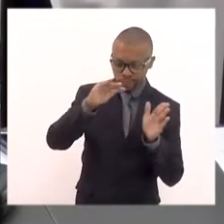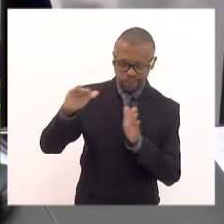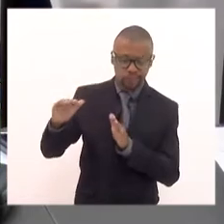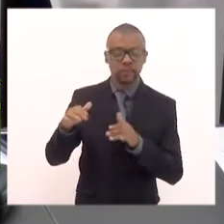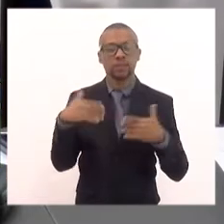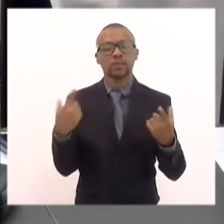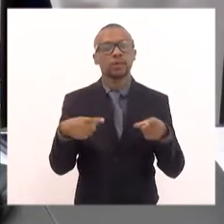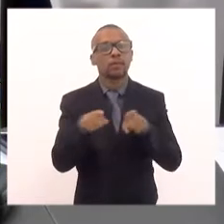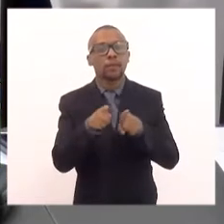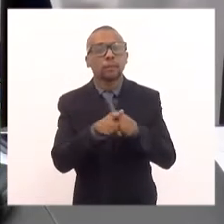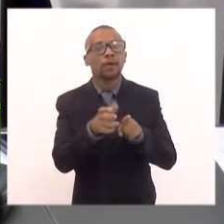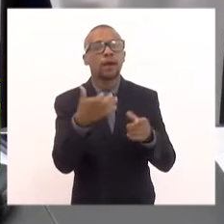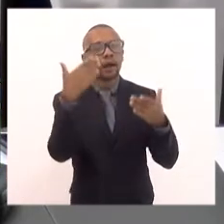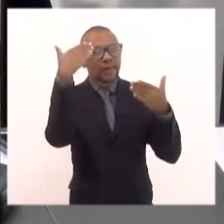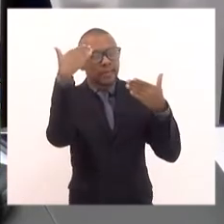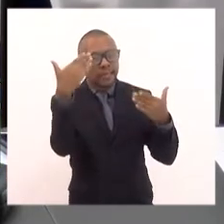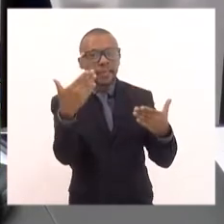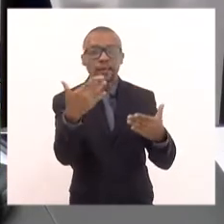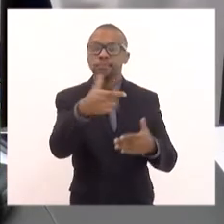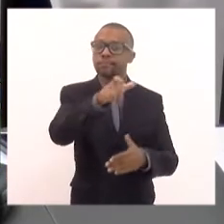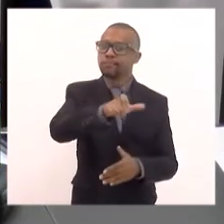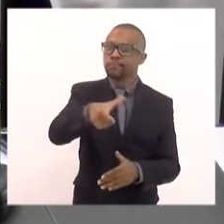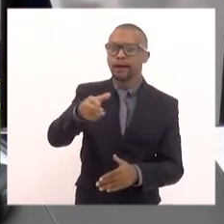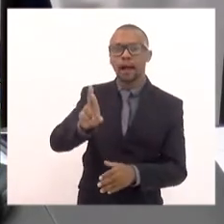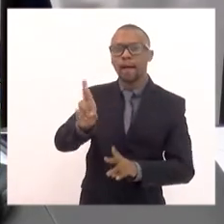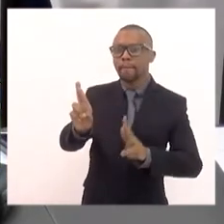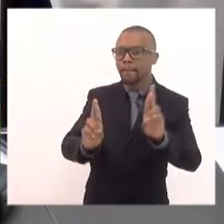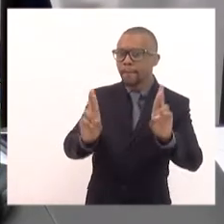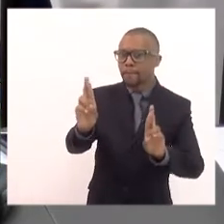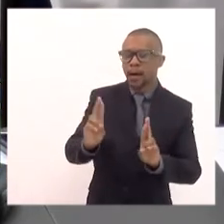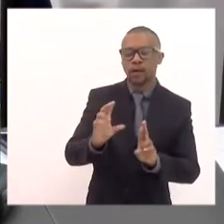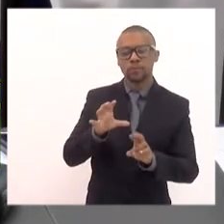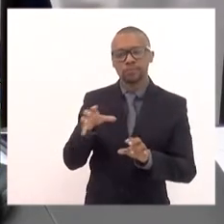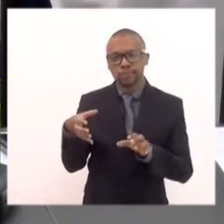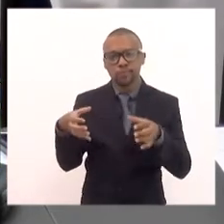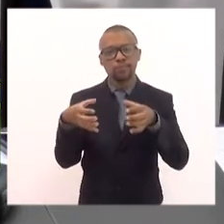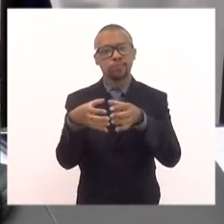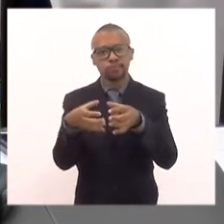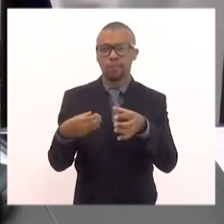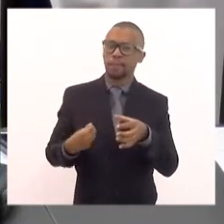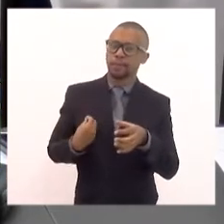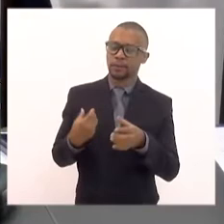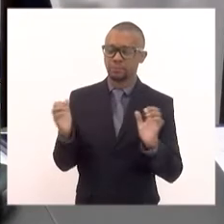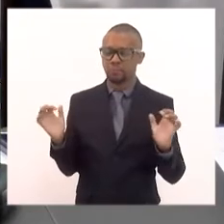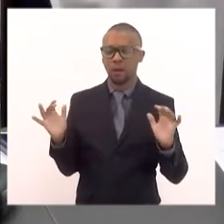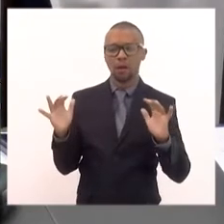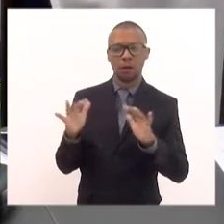agradecer também as representações dos coletivos aqui presentes, né,